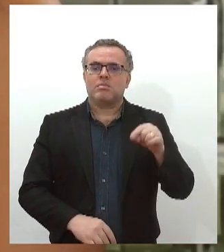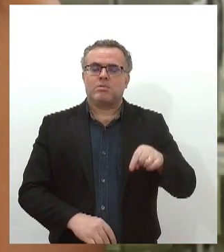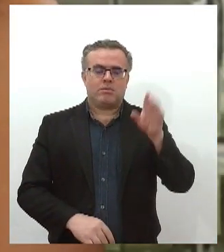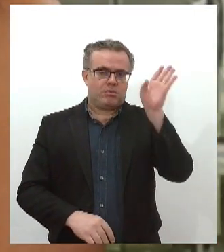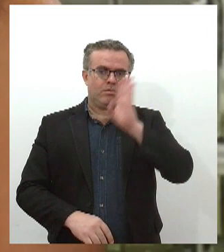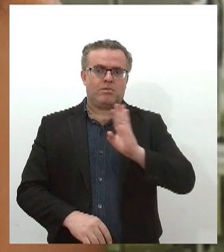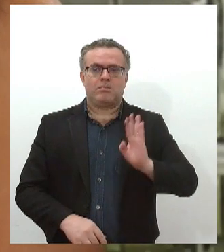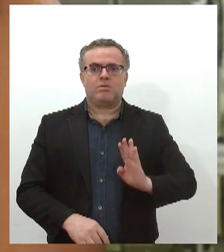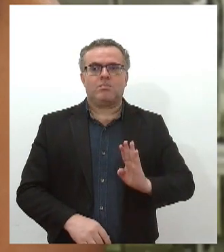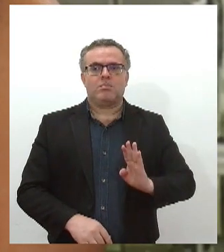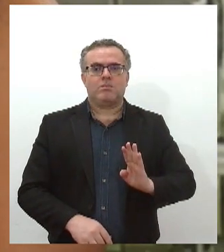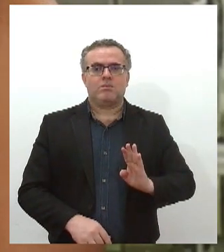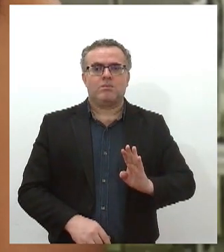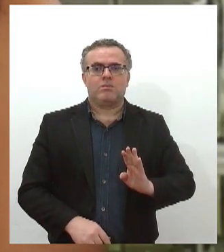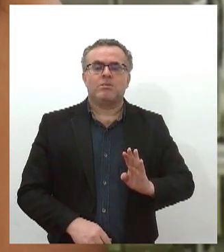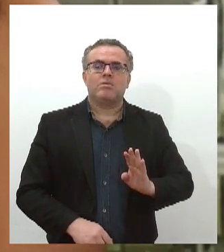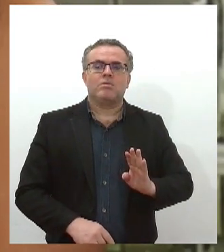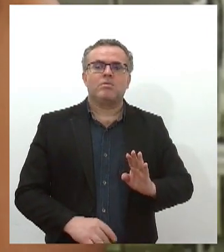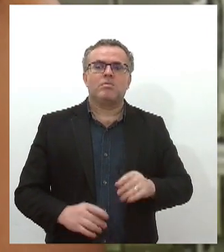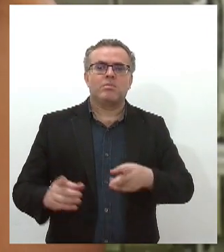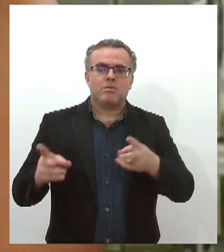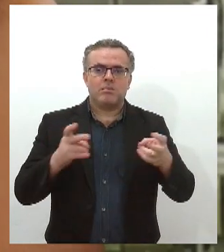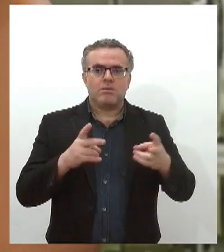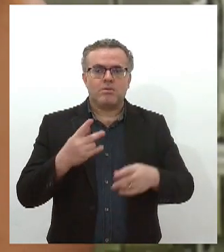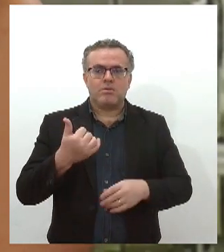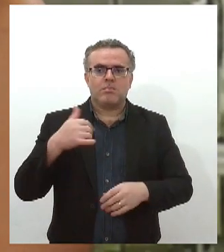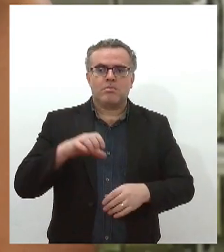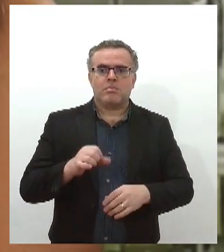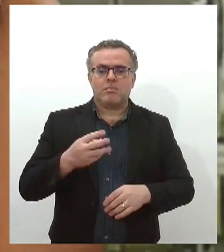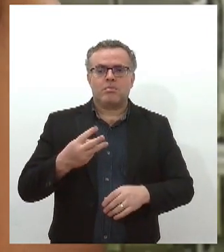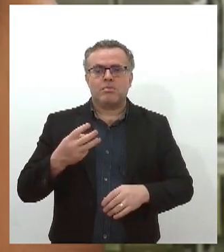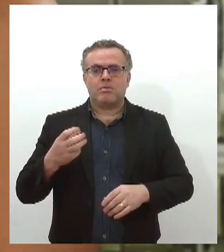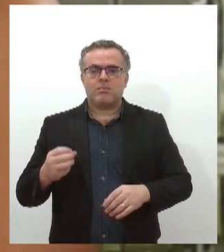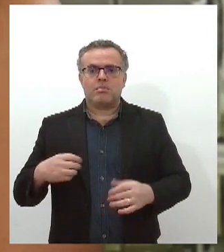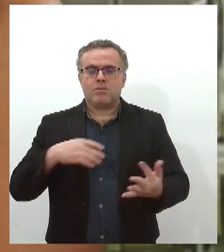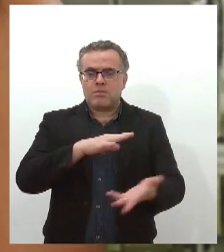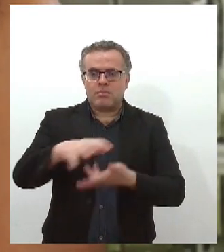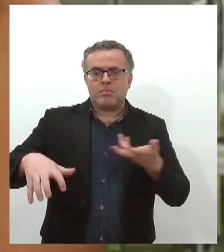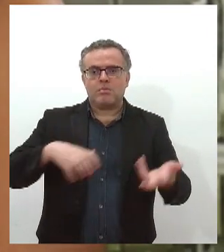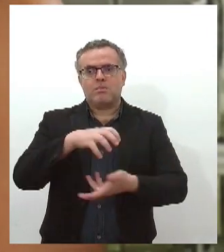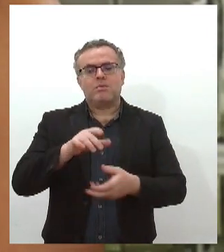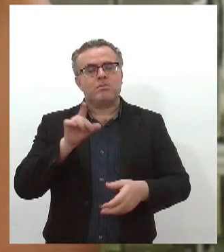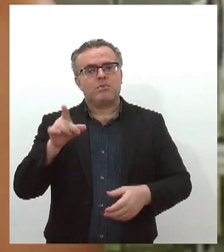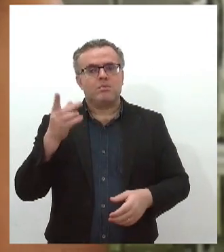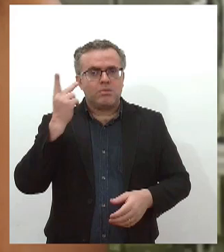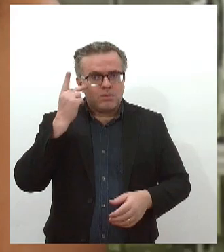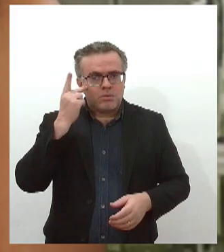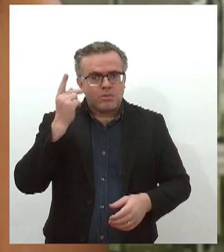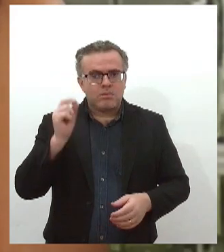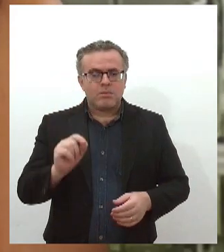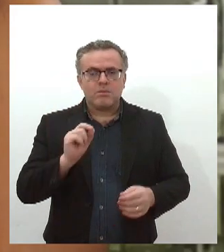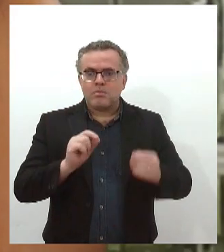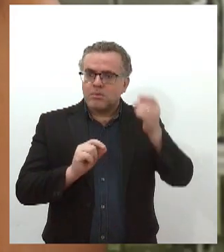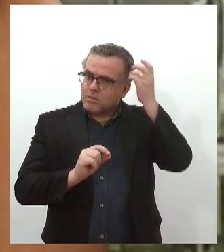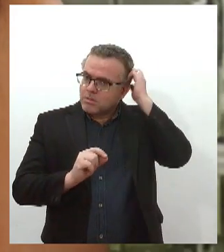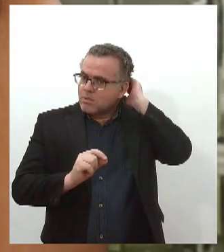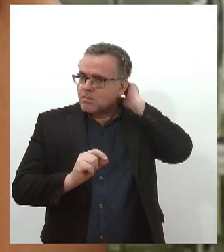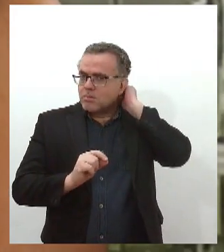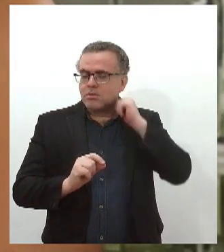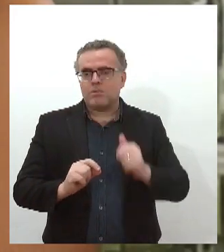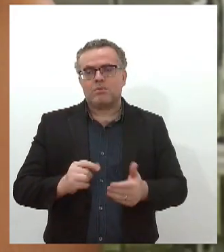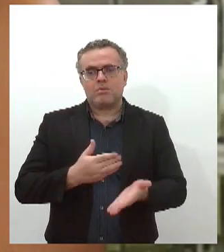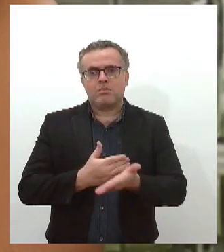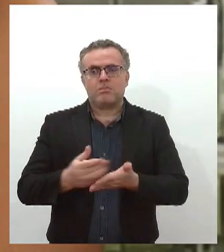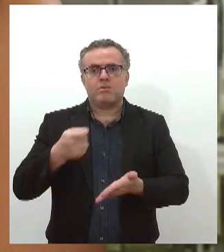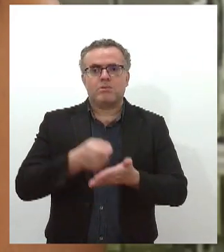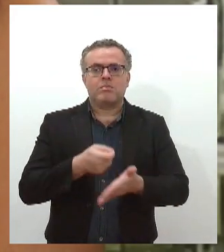só depois da década de 30, com a Revolução Constitucionalista em São Paulo, que começou a se exigir, né, o voto feminino, e